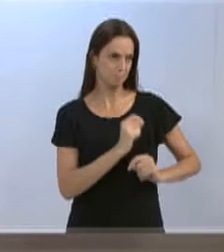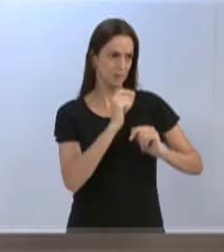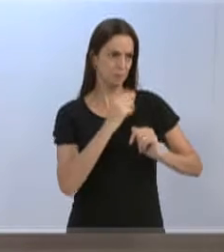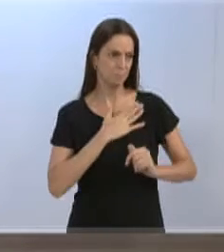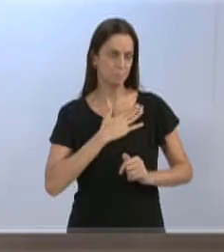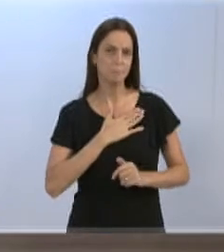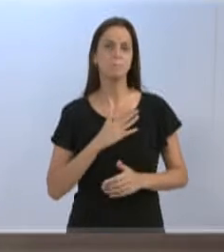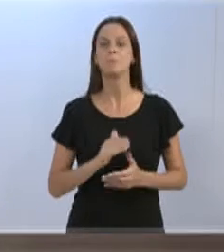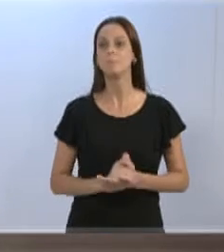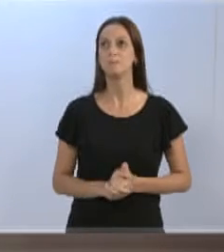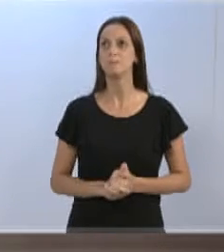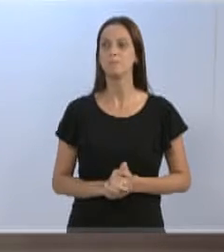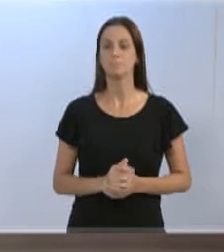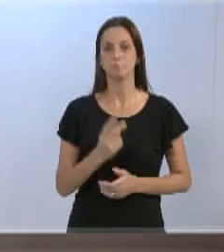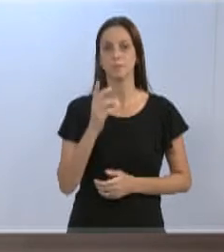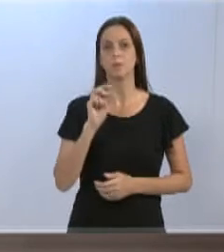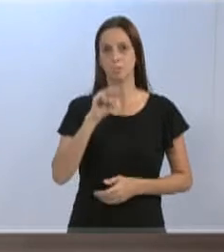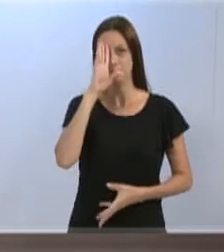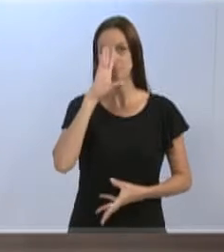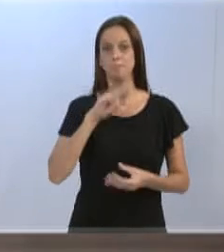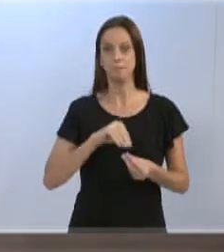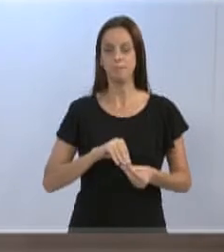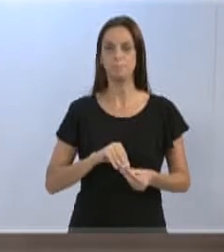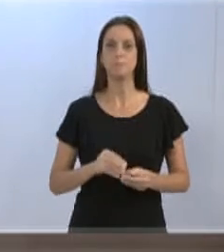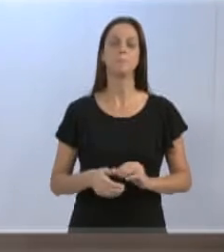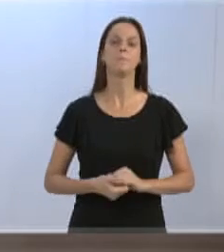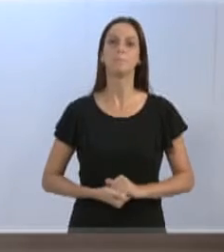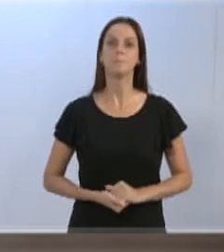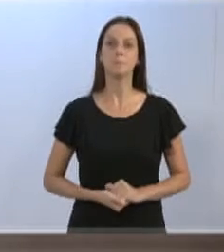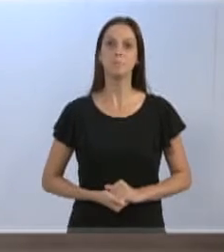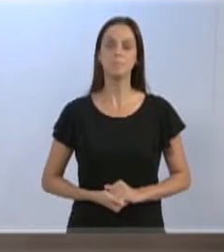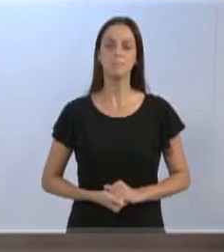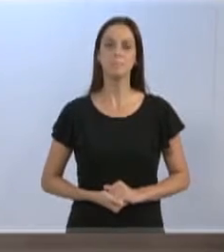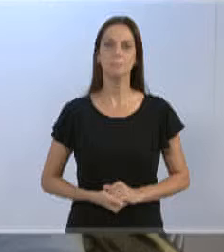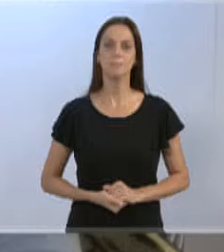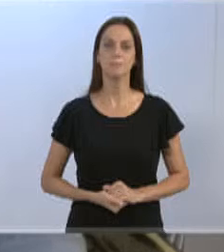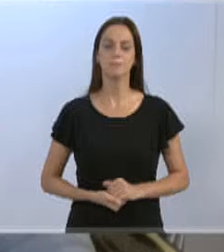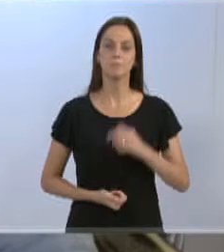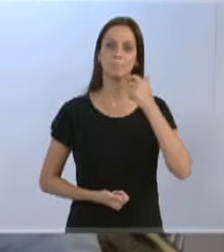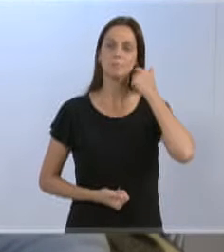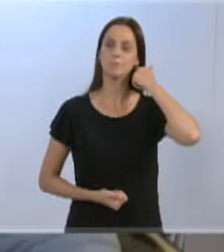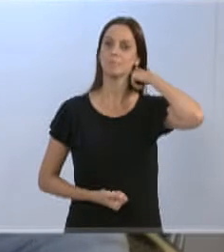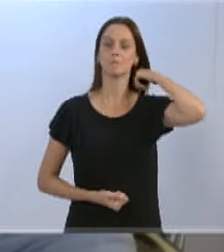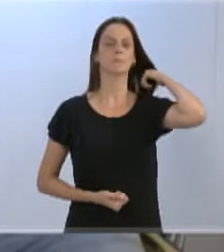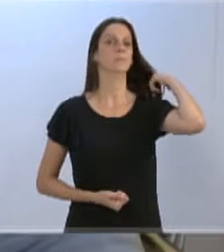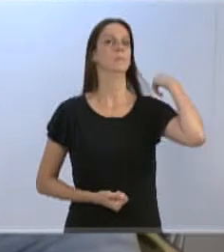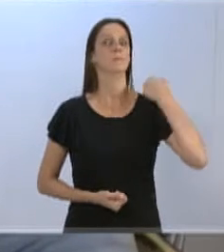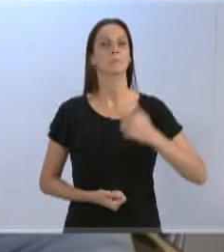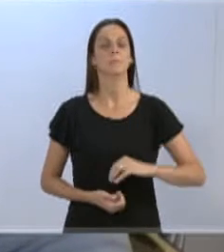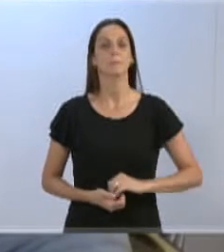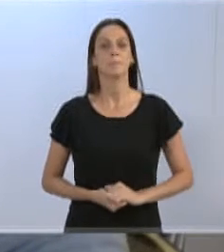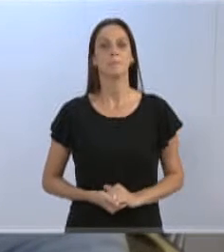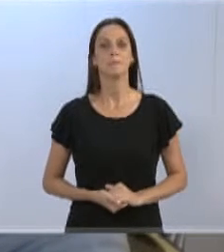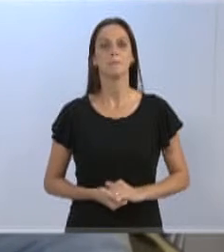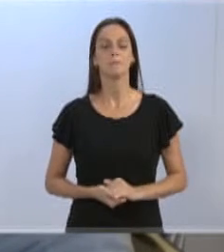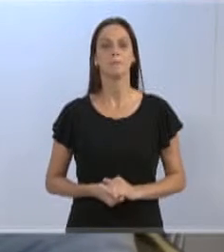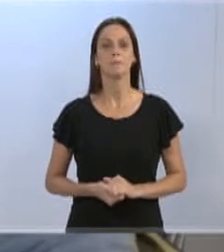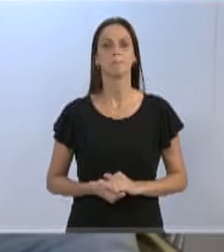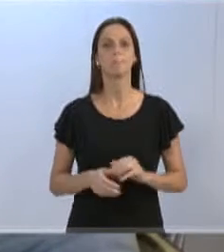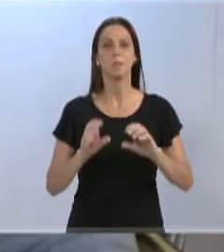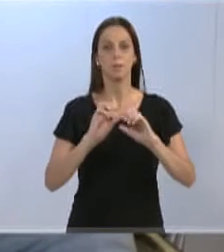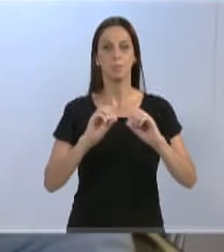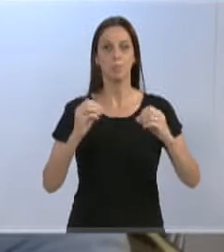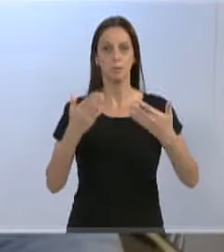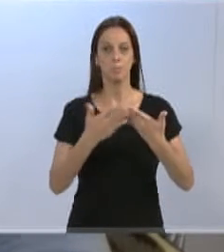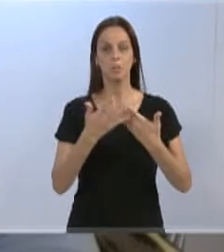gentileza? Mais 2 minutos, então, vereador Matias, para concluir seu pronunciamento. Obrigado. Pode voltar aos slides, Lari, faz